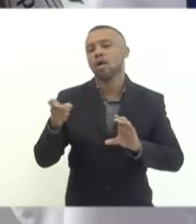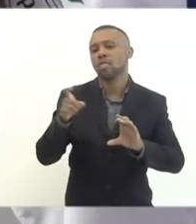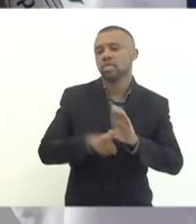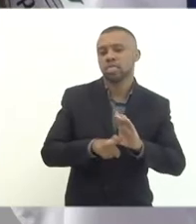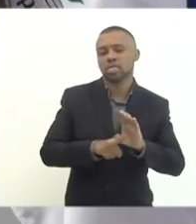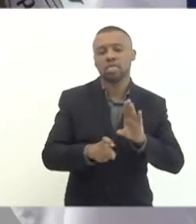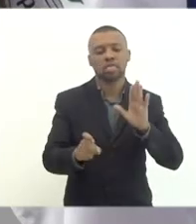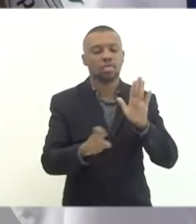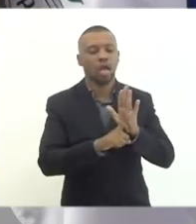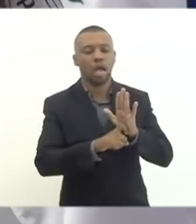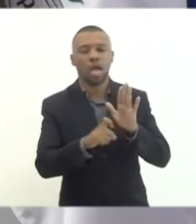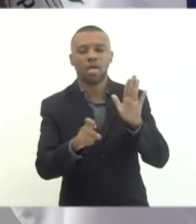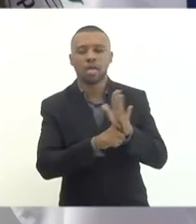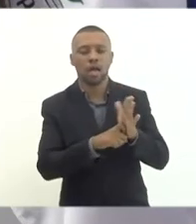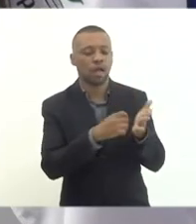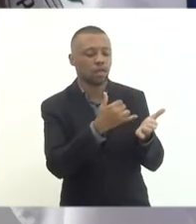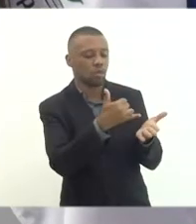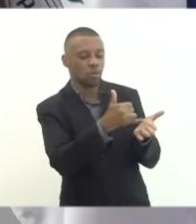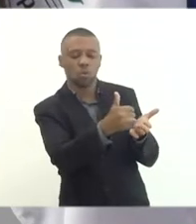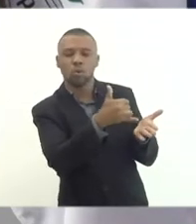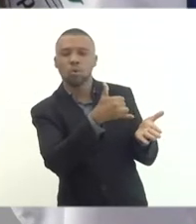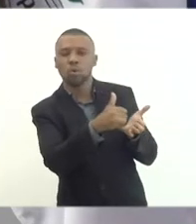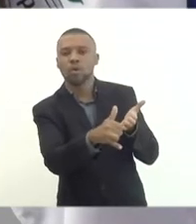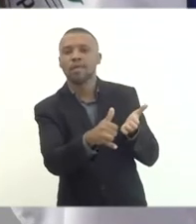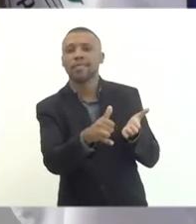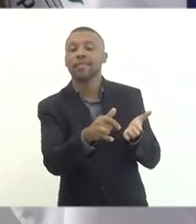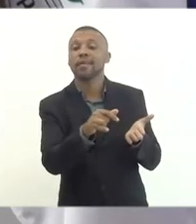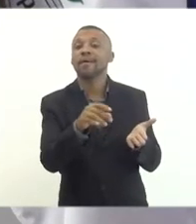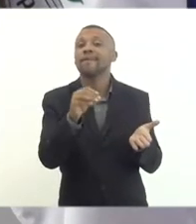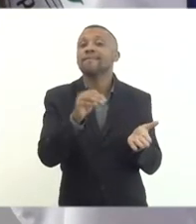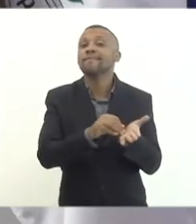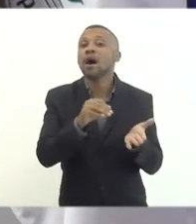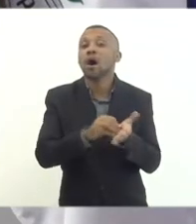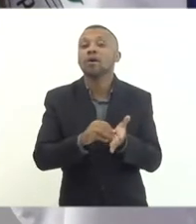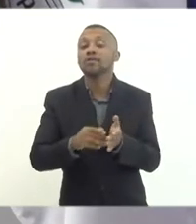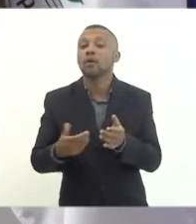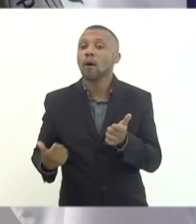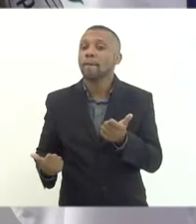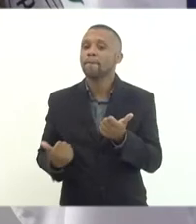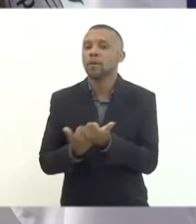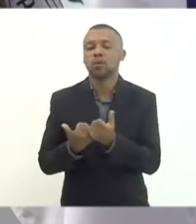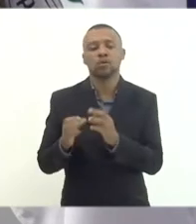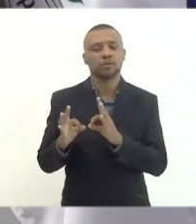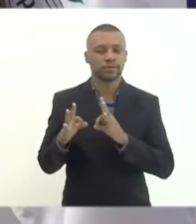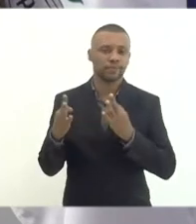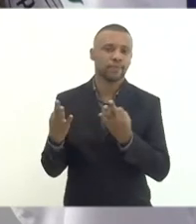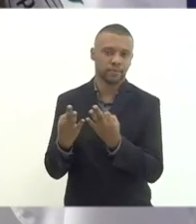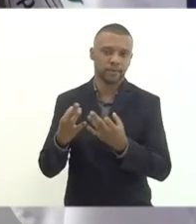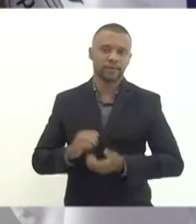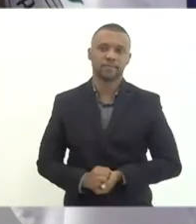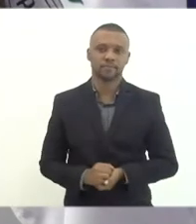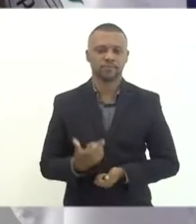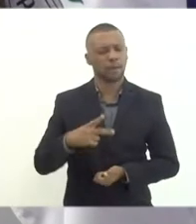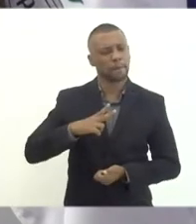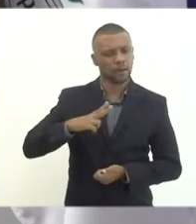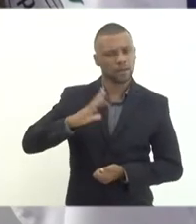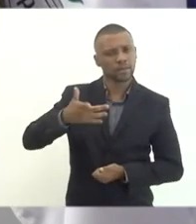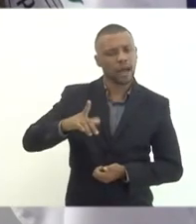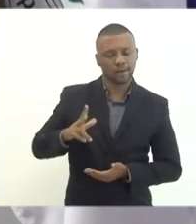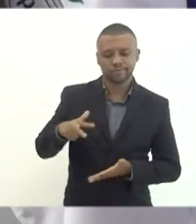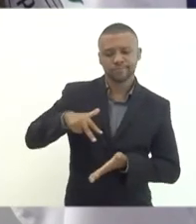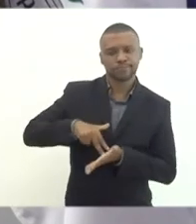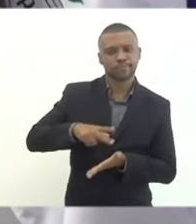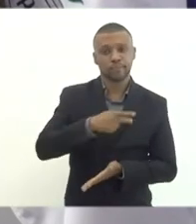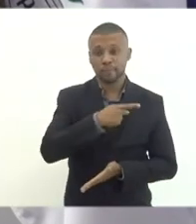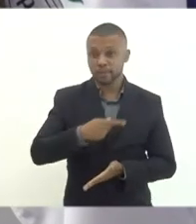ela vem é na falta da estrutura familiar Eu particularmente já estive como presidente